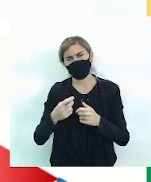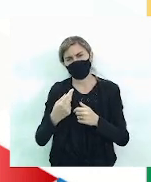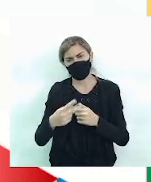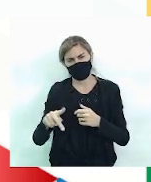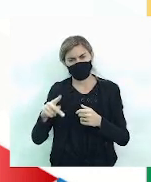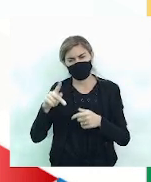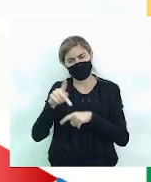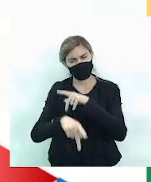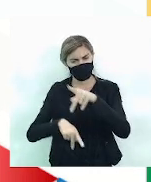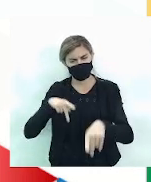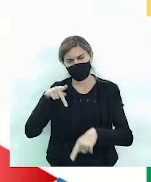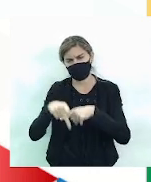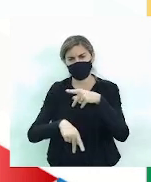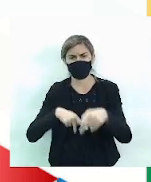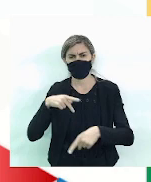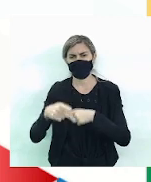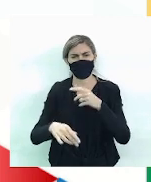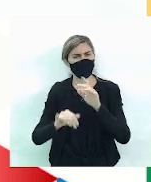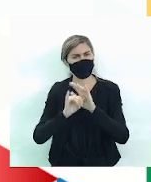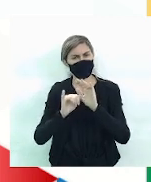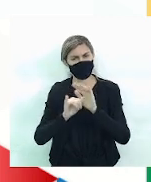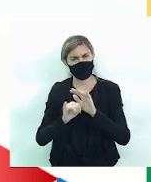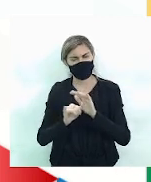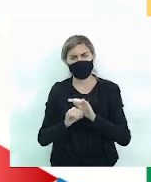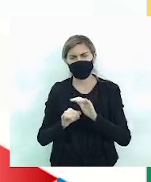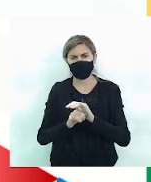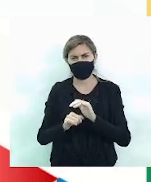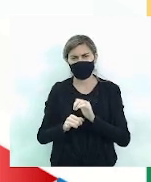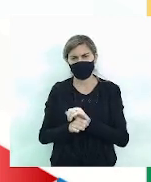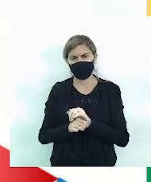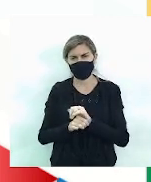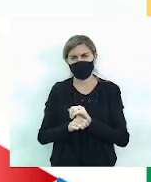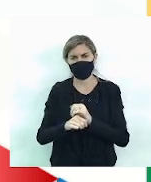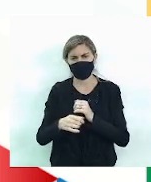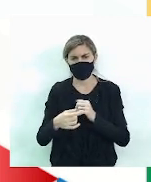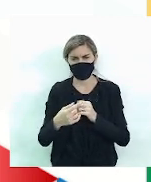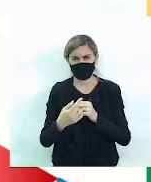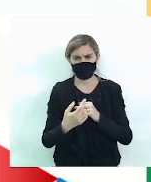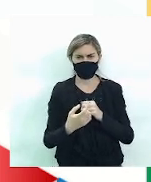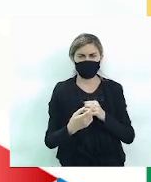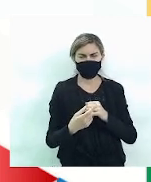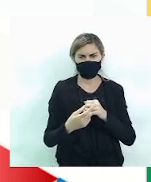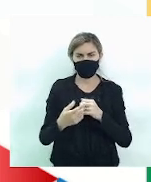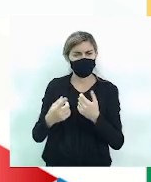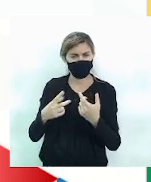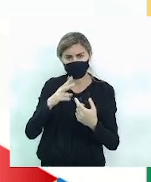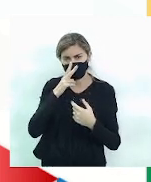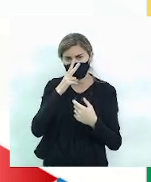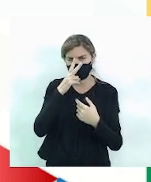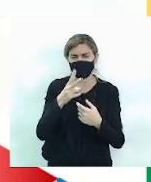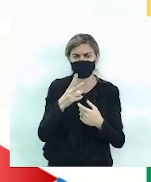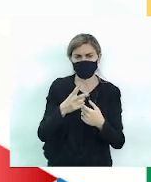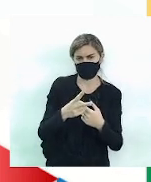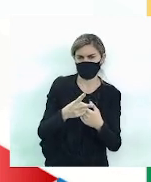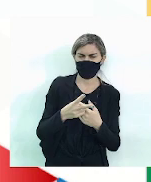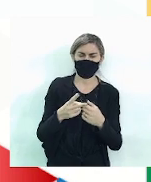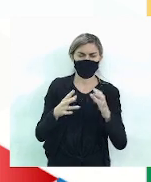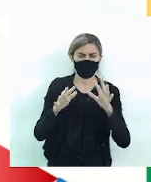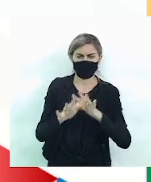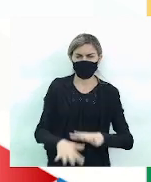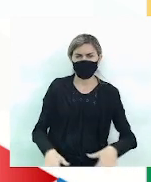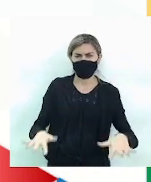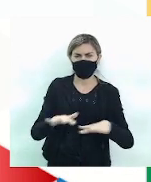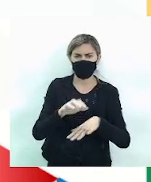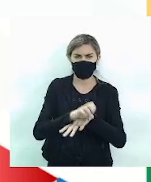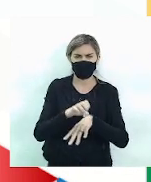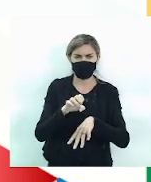esse povo que mora na cidade de Caruaru, essa identidade, né, Robson? E é tão forte que isso espalha por todo o estado